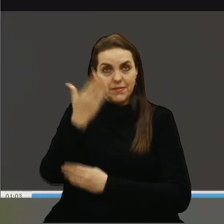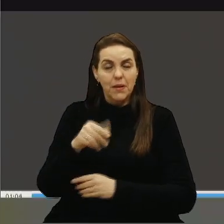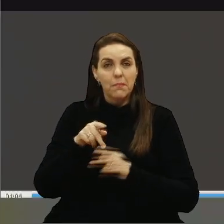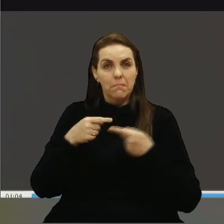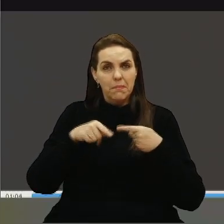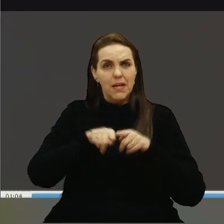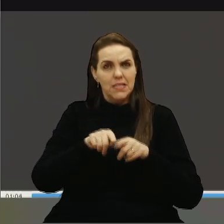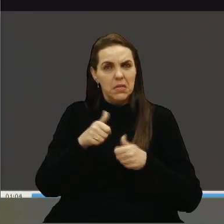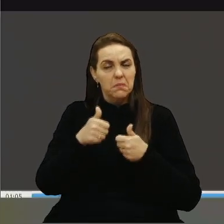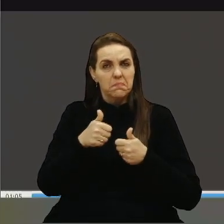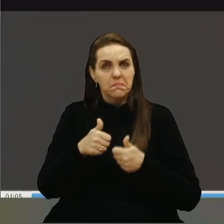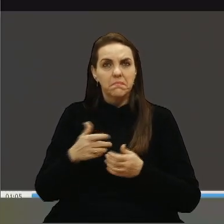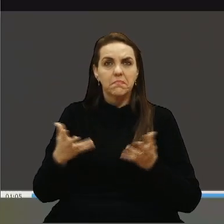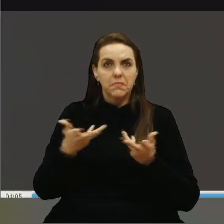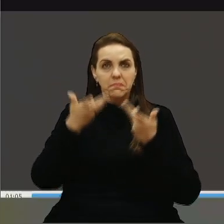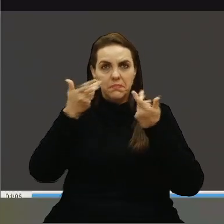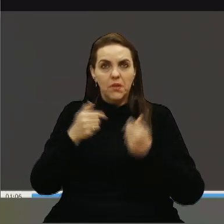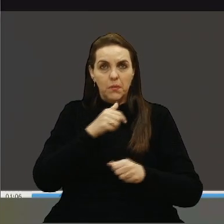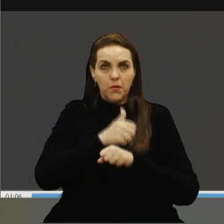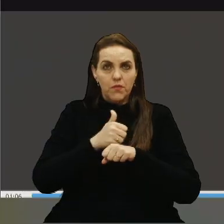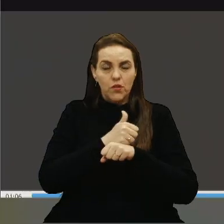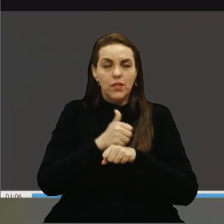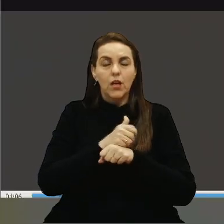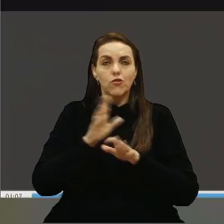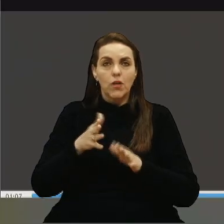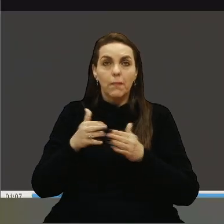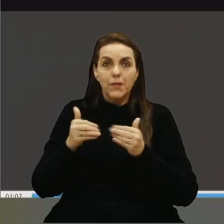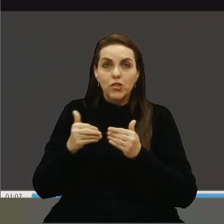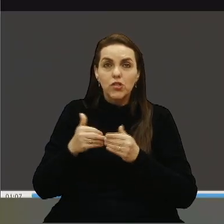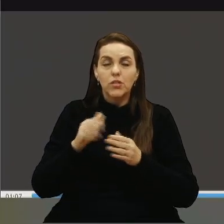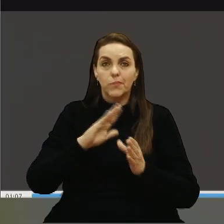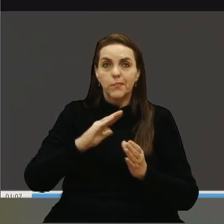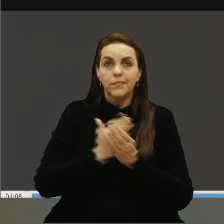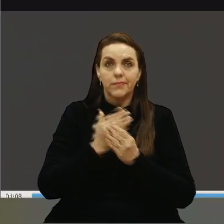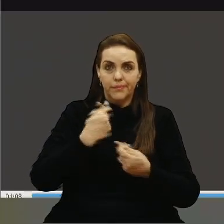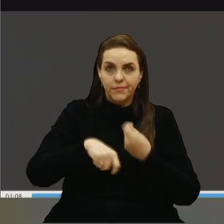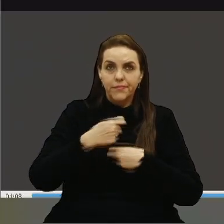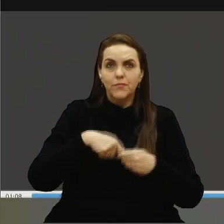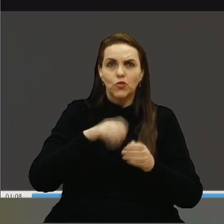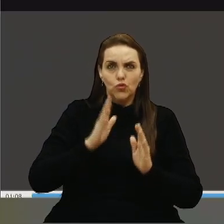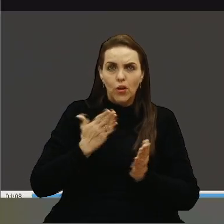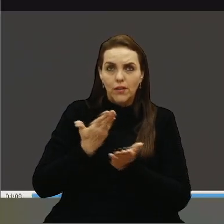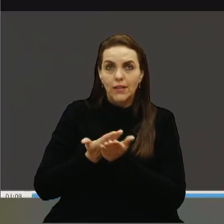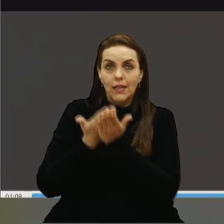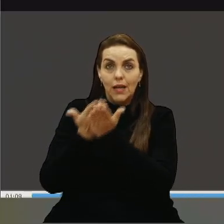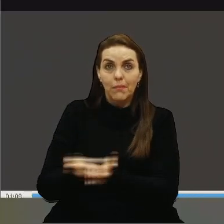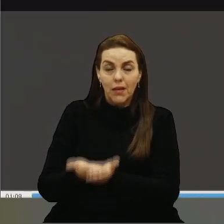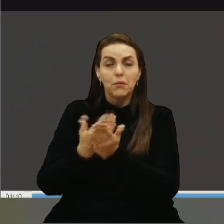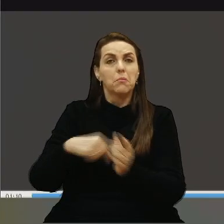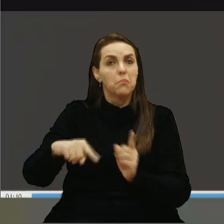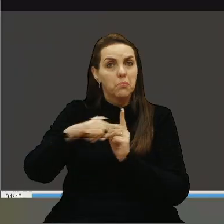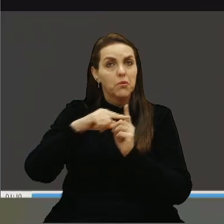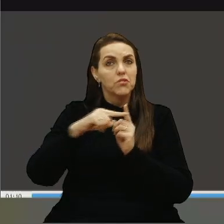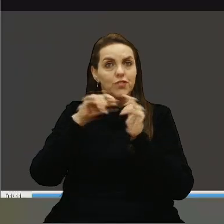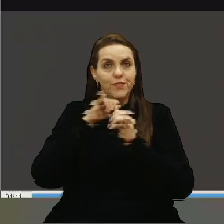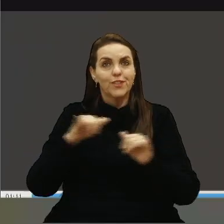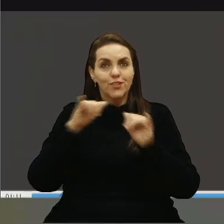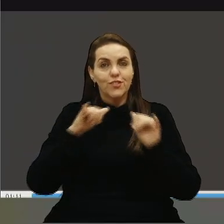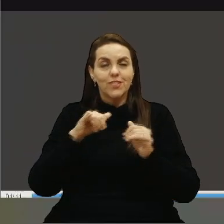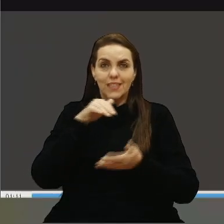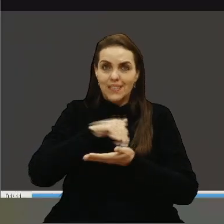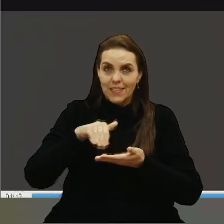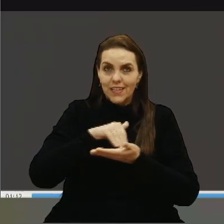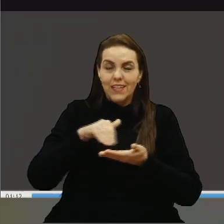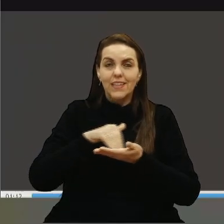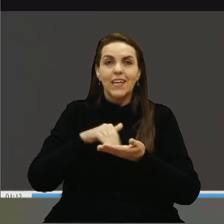fizemos as indicações, processo administrativo. Algumas já estão bem encaminhadas, notícias muito positivas do nosso secretário e presidente,